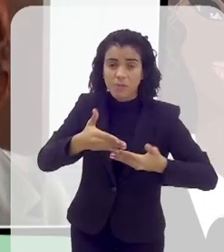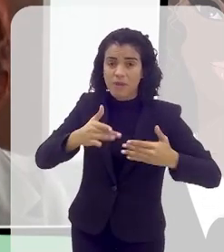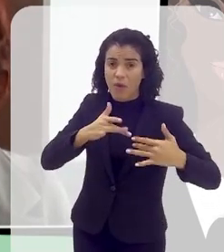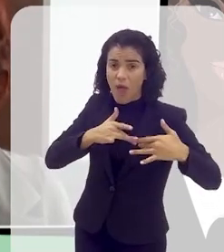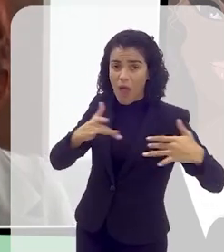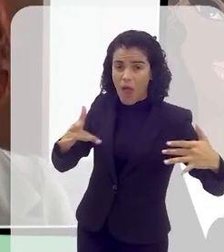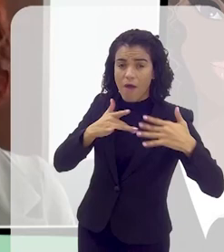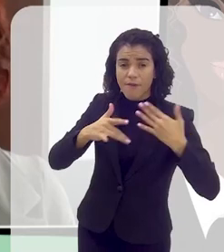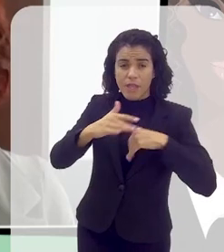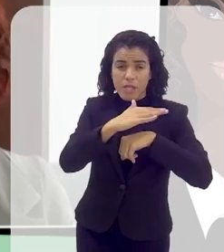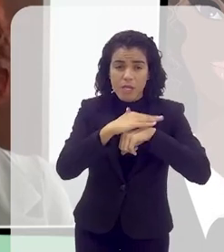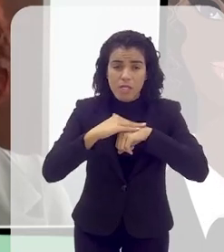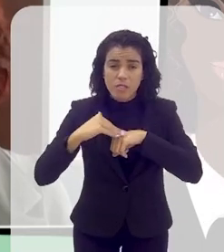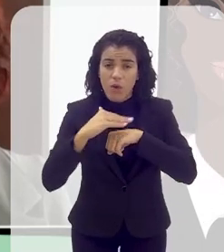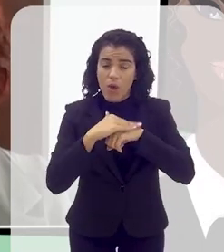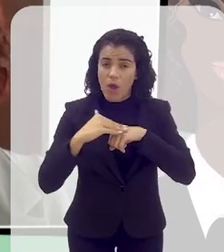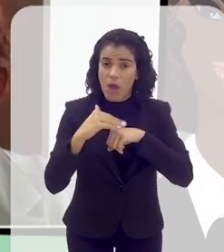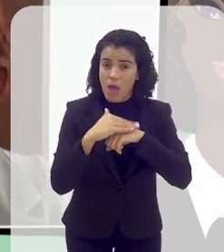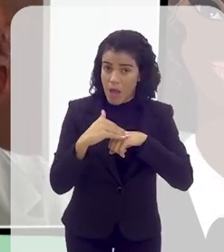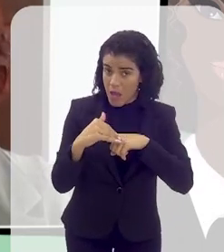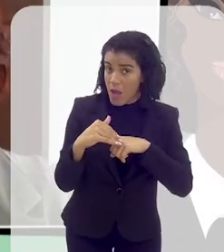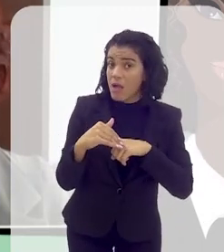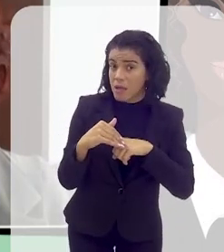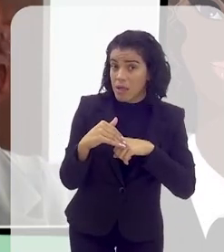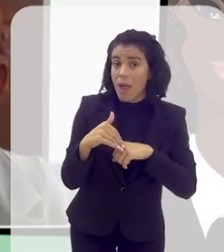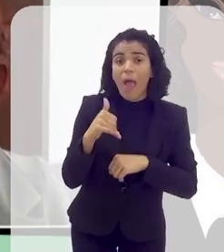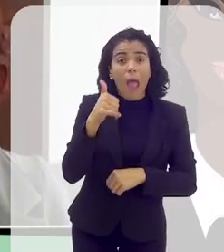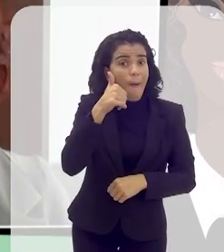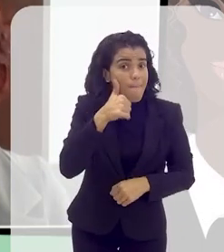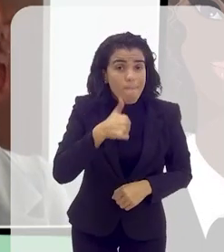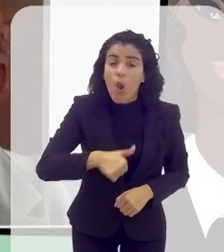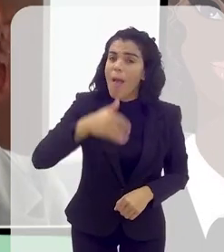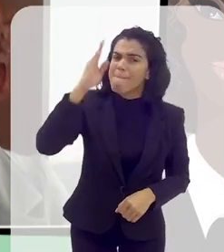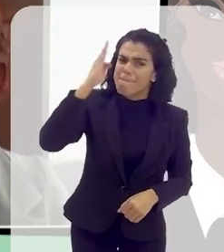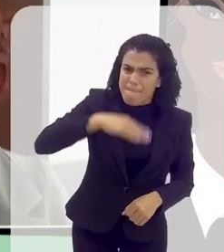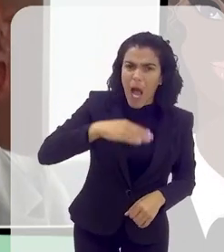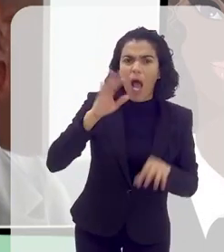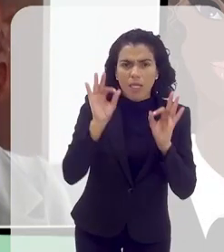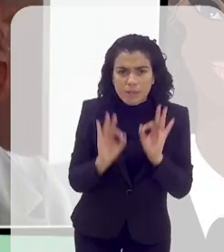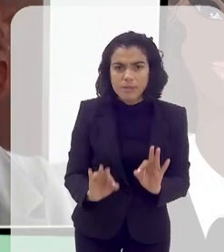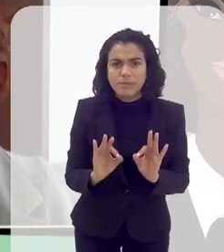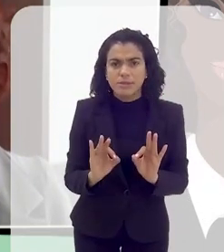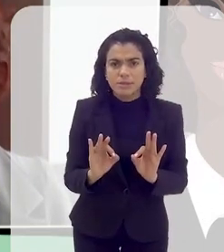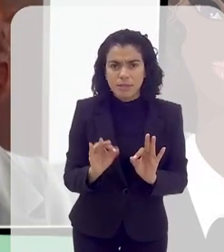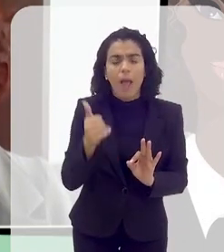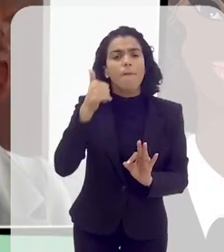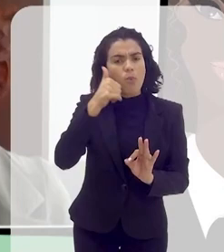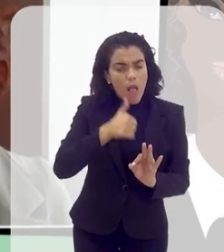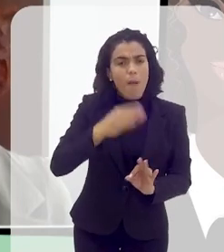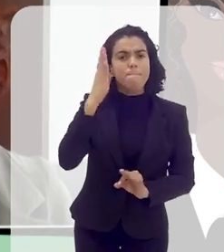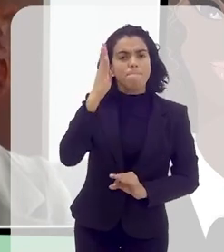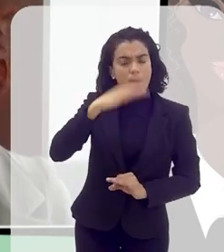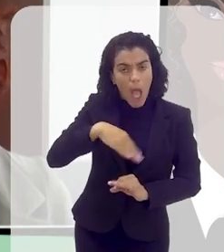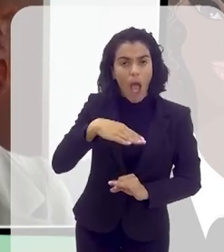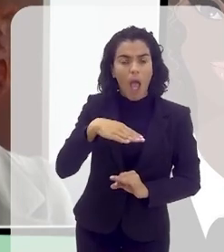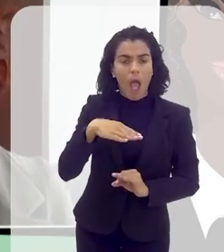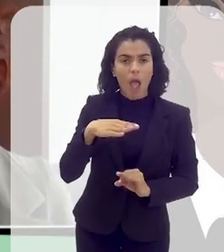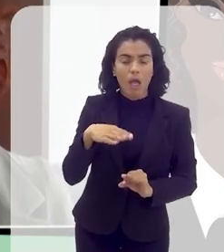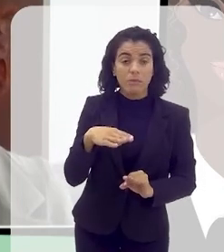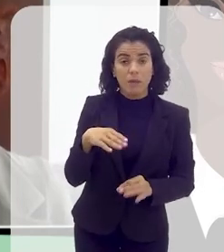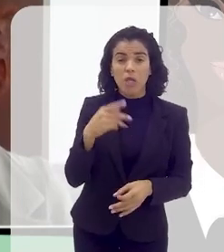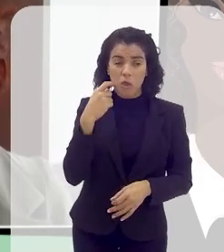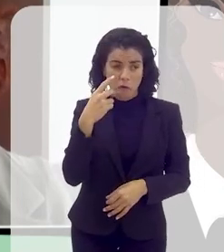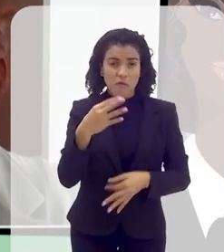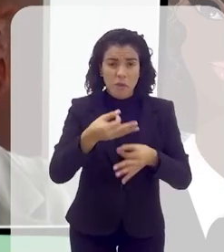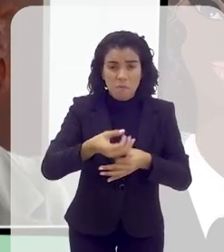relacionamentos afetivos, afetuosos. É pessoa, e o padrasto... Má. É mulher má, né? Má, é. Começa assim, de má, né? E eu